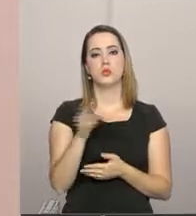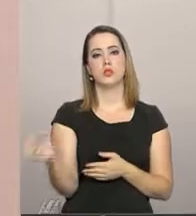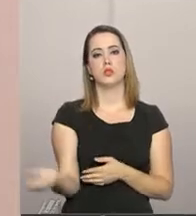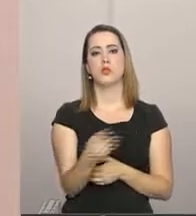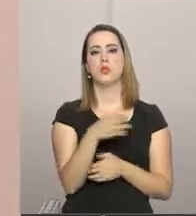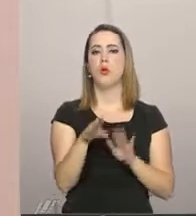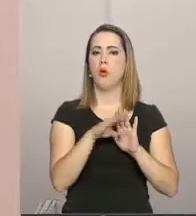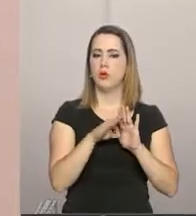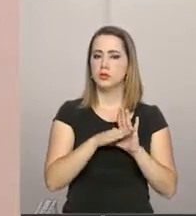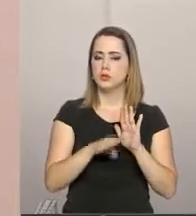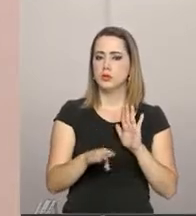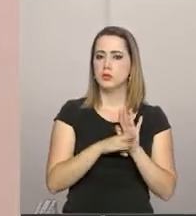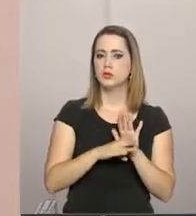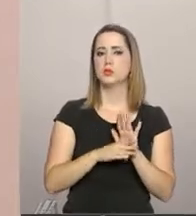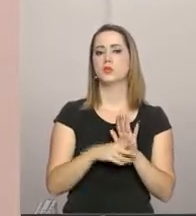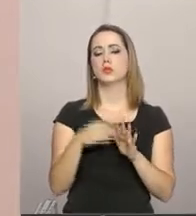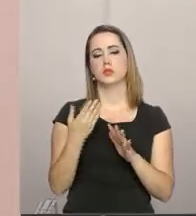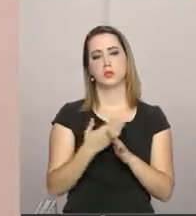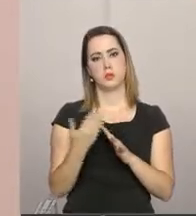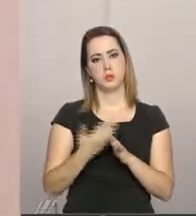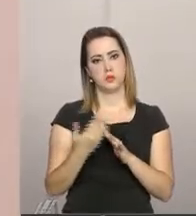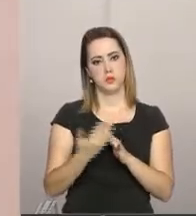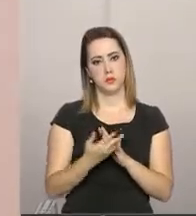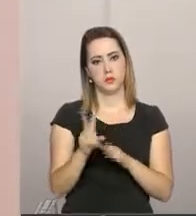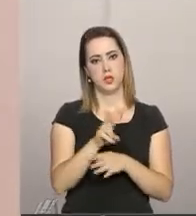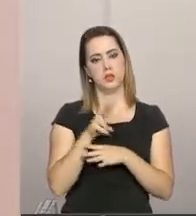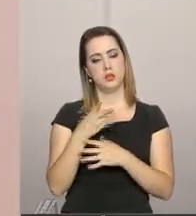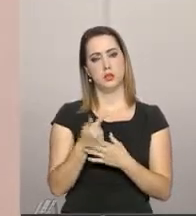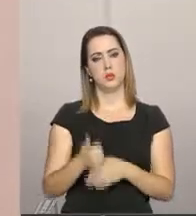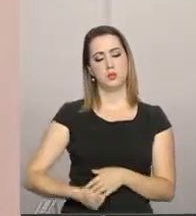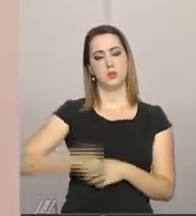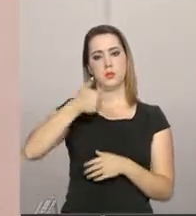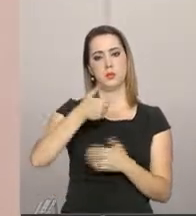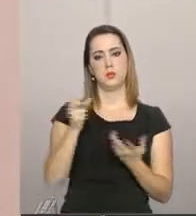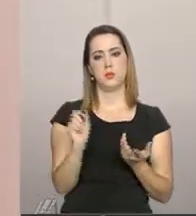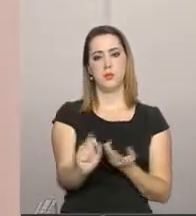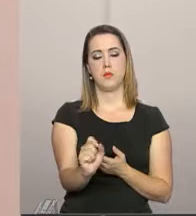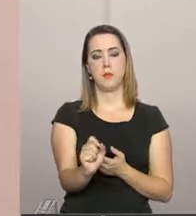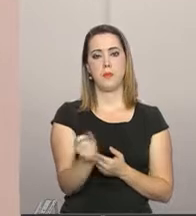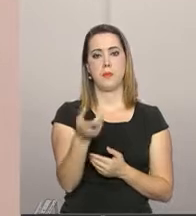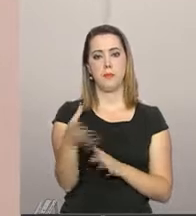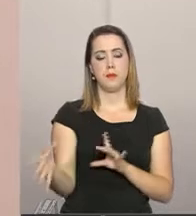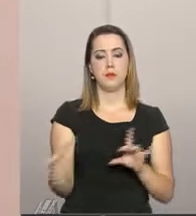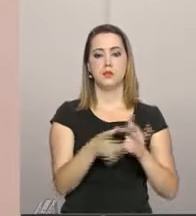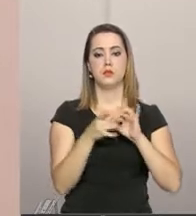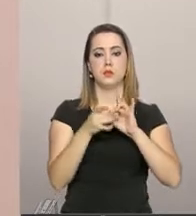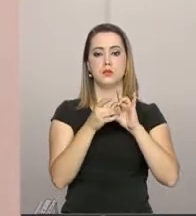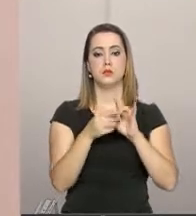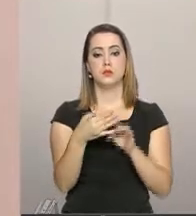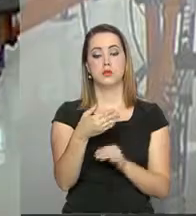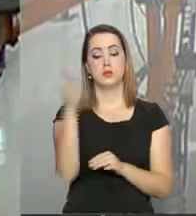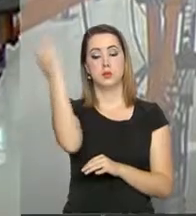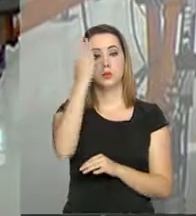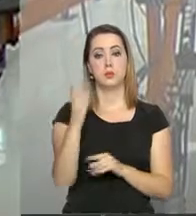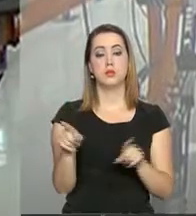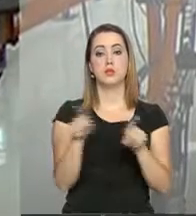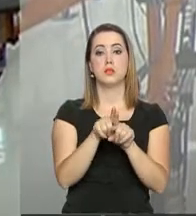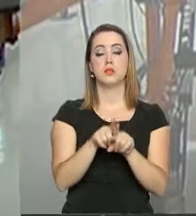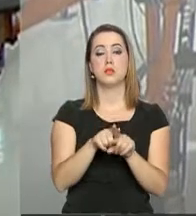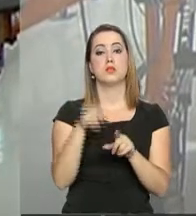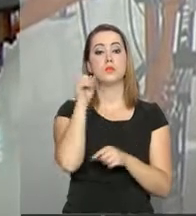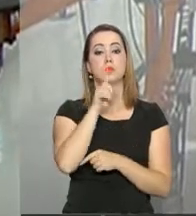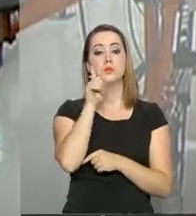instrumentos, mecanismos de financiamento para fortalecer essa parceria entre o Brasil e os Estados Unidos. O Brasil